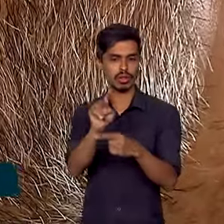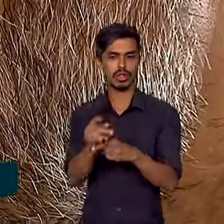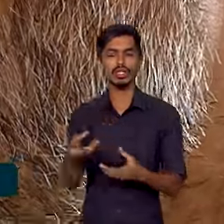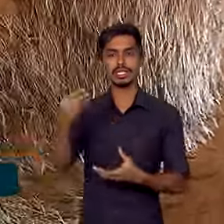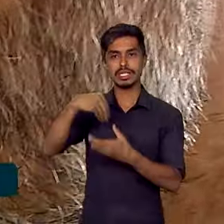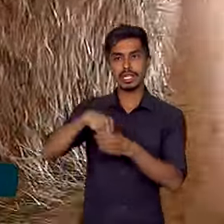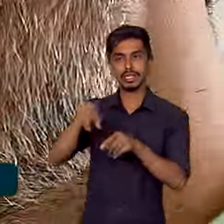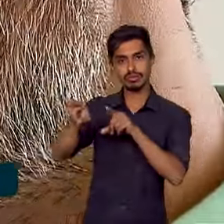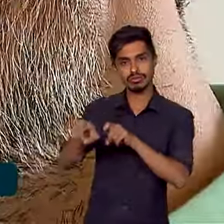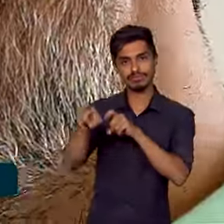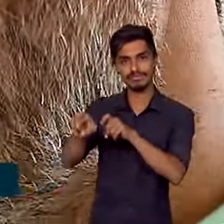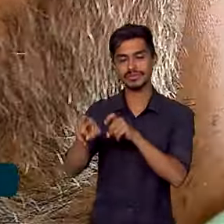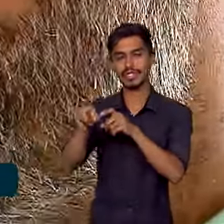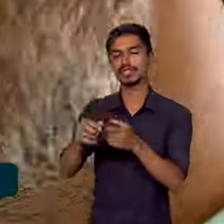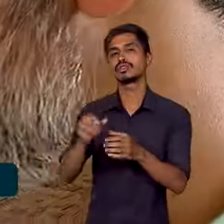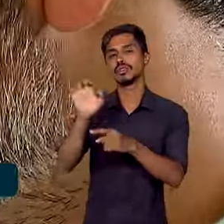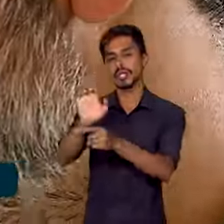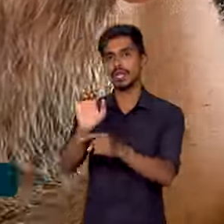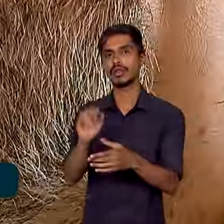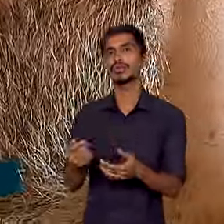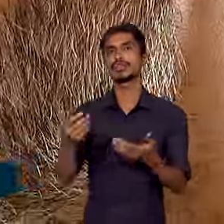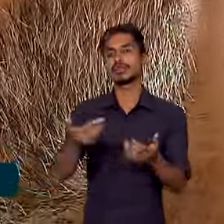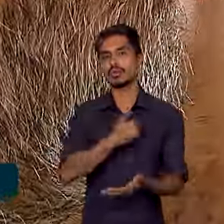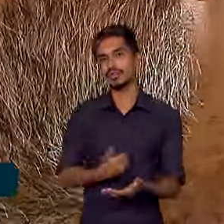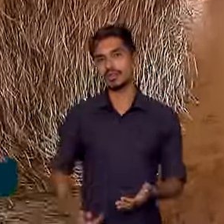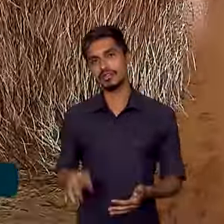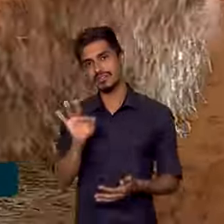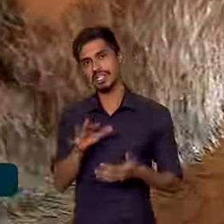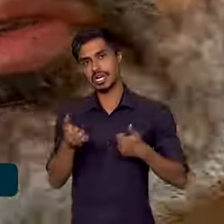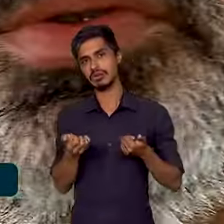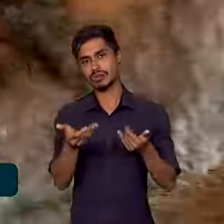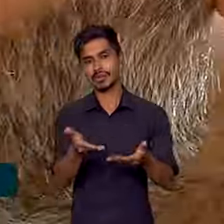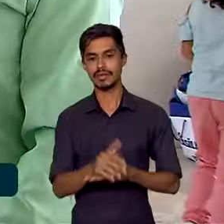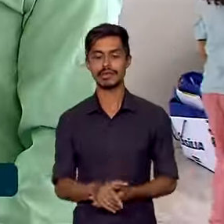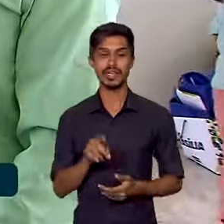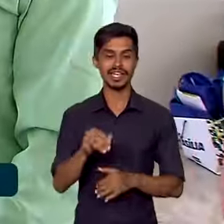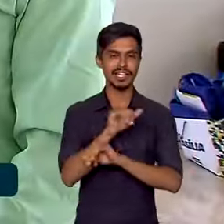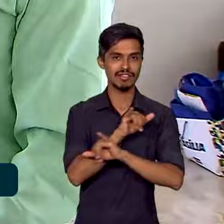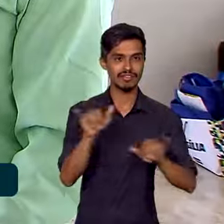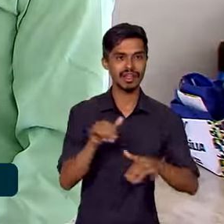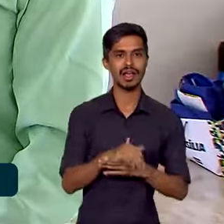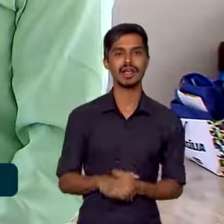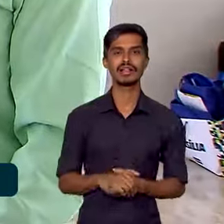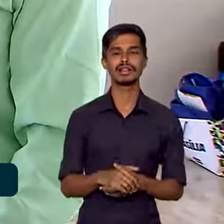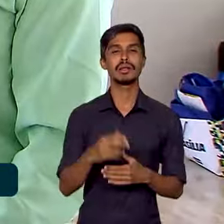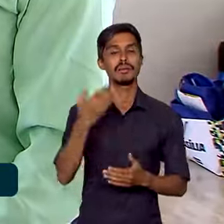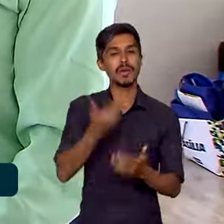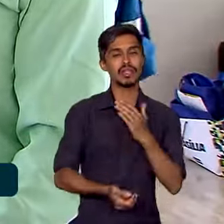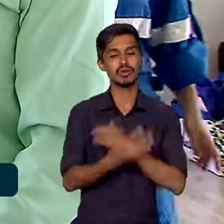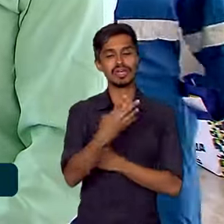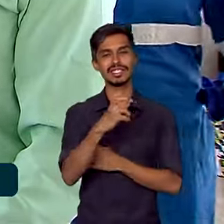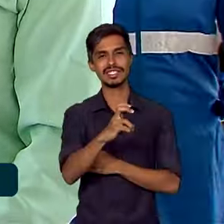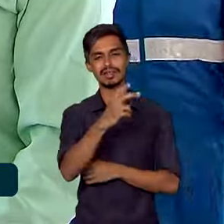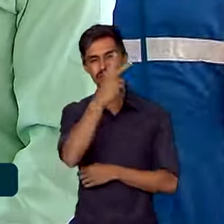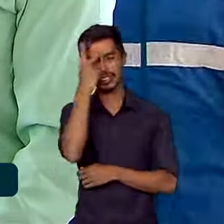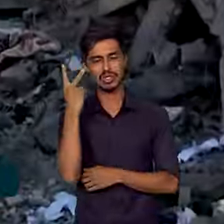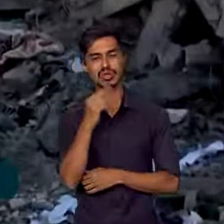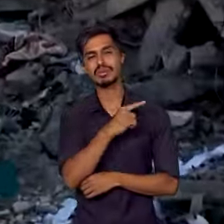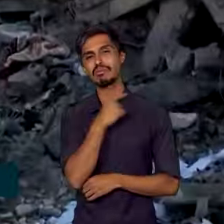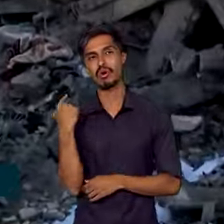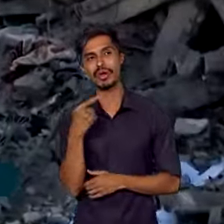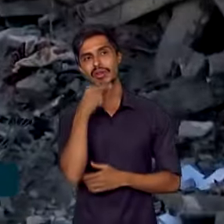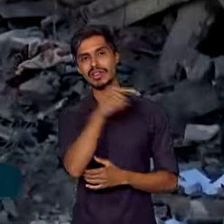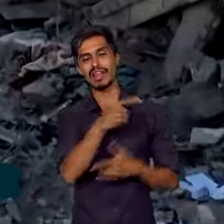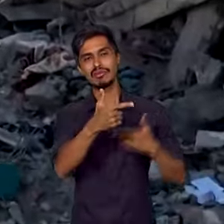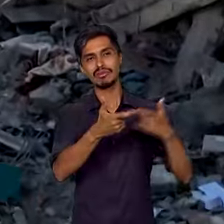estado disponibilizado pelo governo federal. Ele conta que perdeu 45 pessoas da família